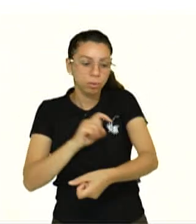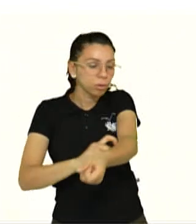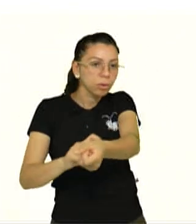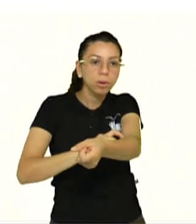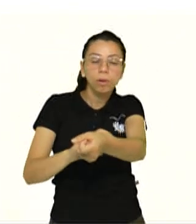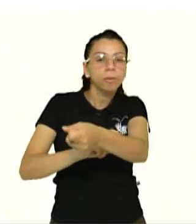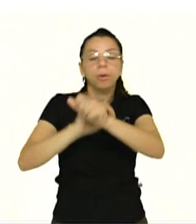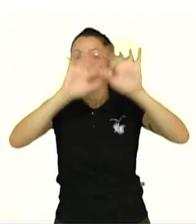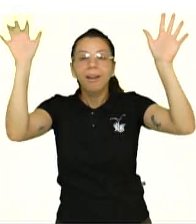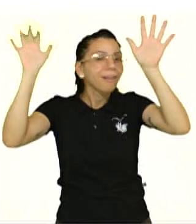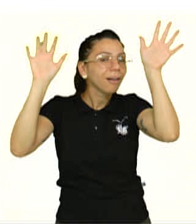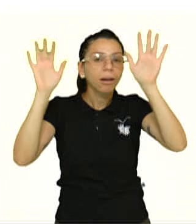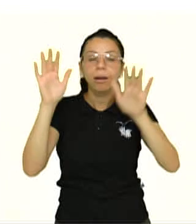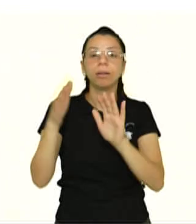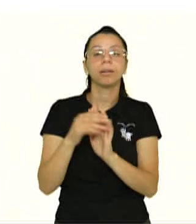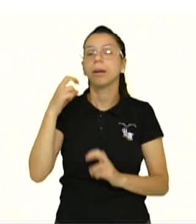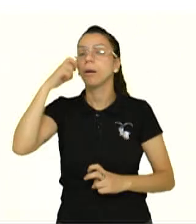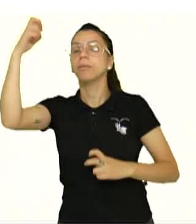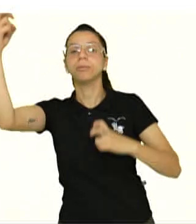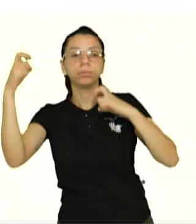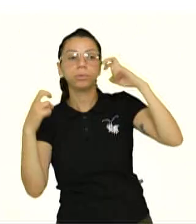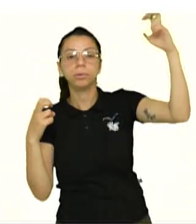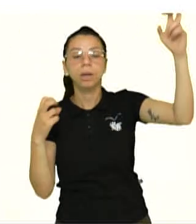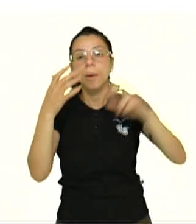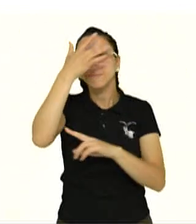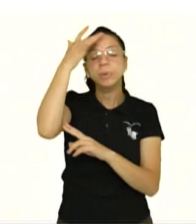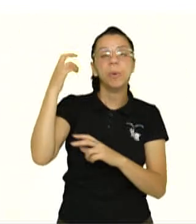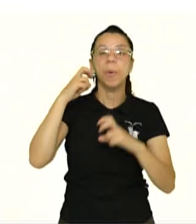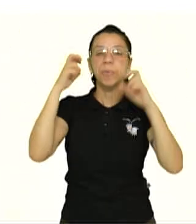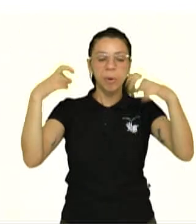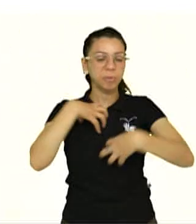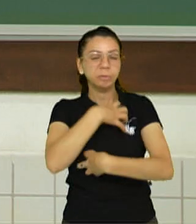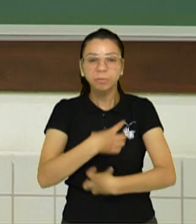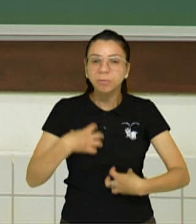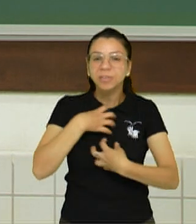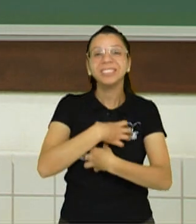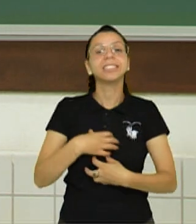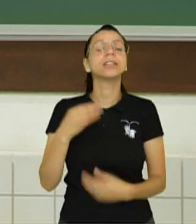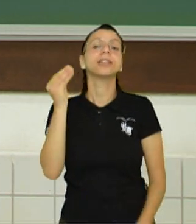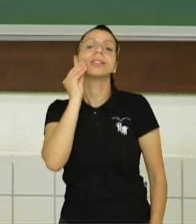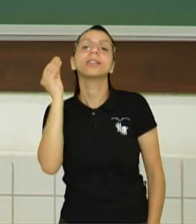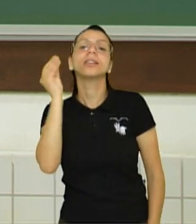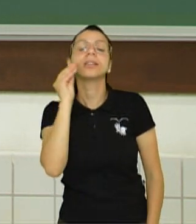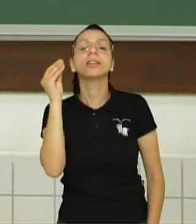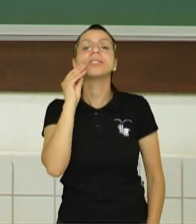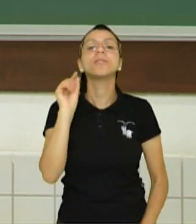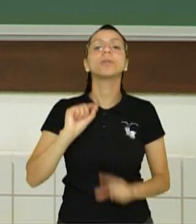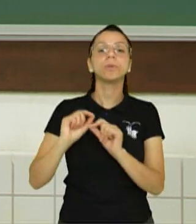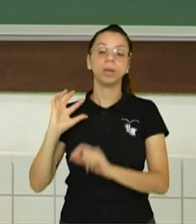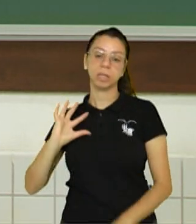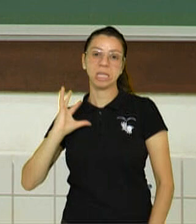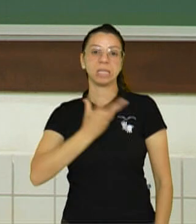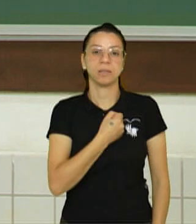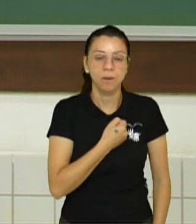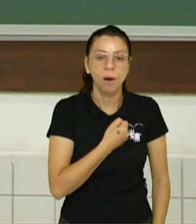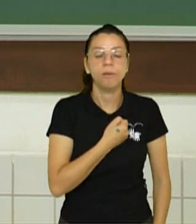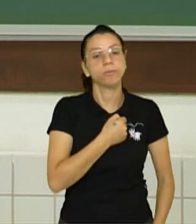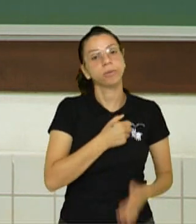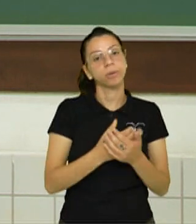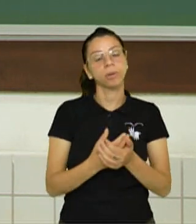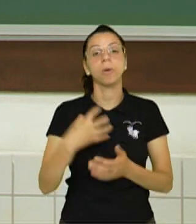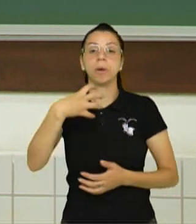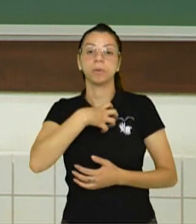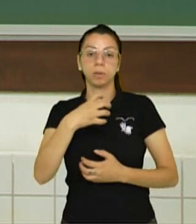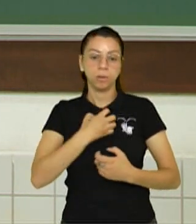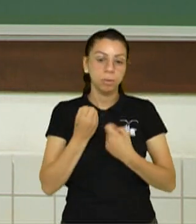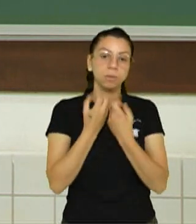atenção, alguns desses desesperados. Esse desespero, né, essa tentativa de ser salvo, é o sentimento eclodindo